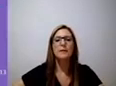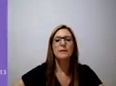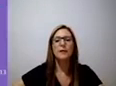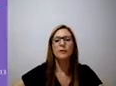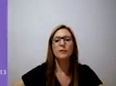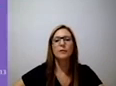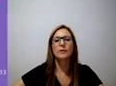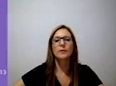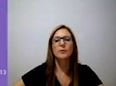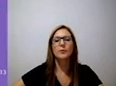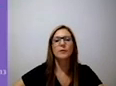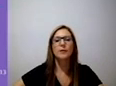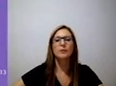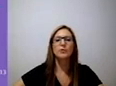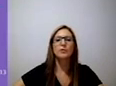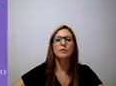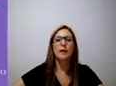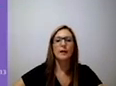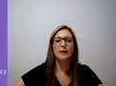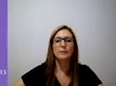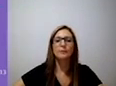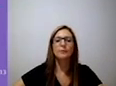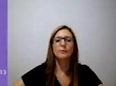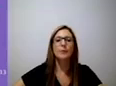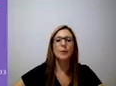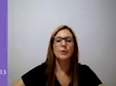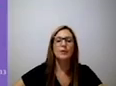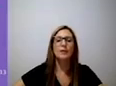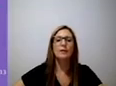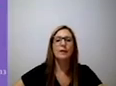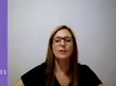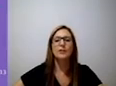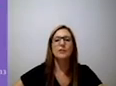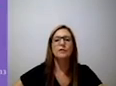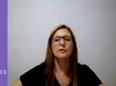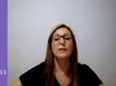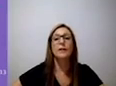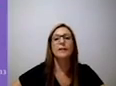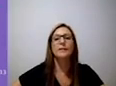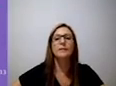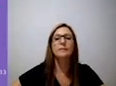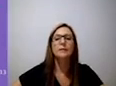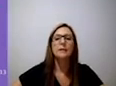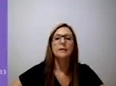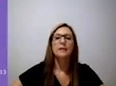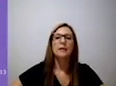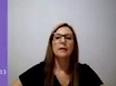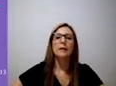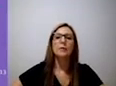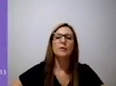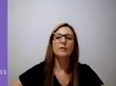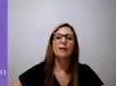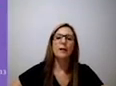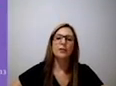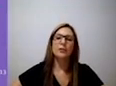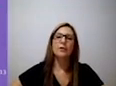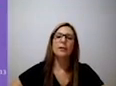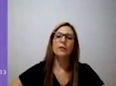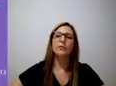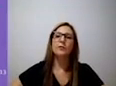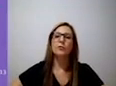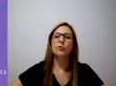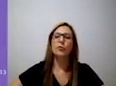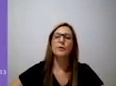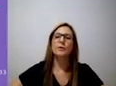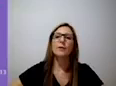tem 0,3% de falha, porcentagem de falhar, né? É uma vantagem, um alívio